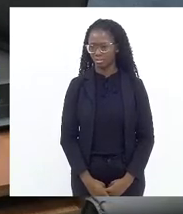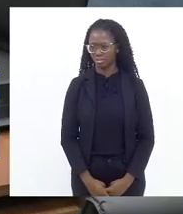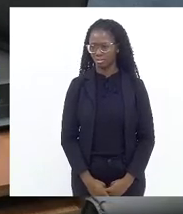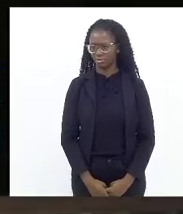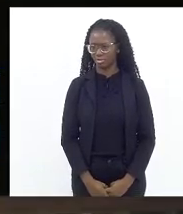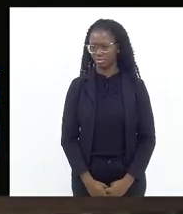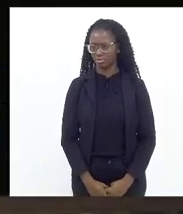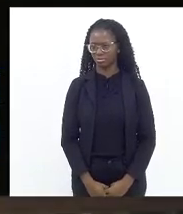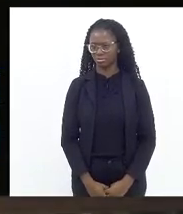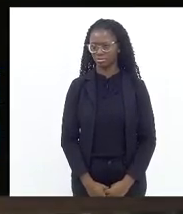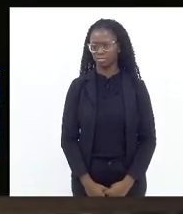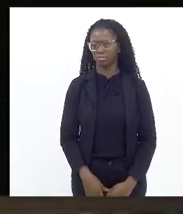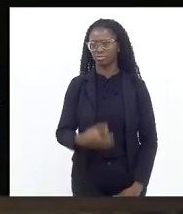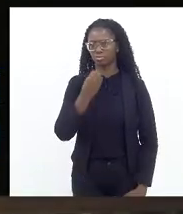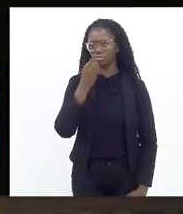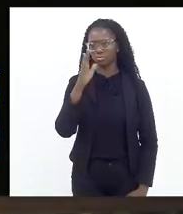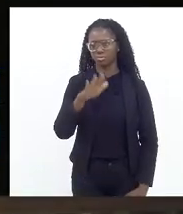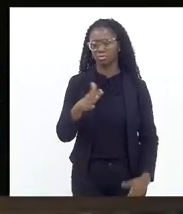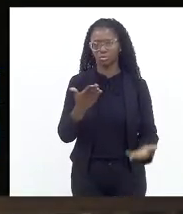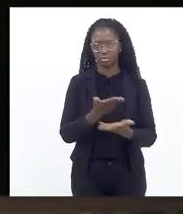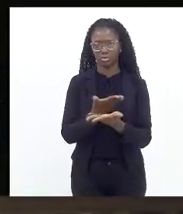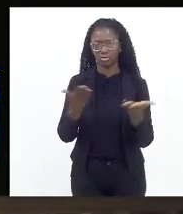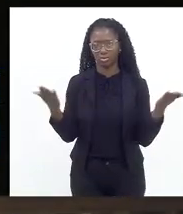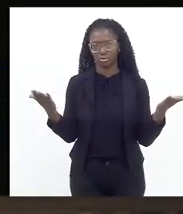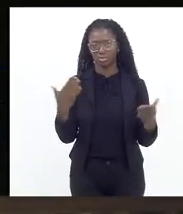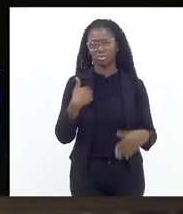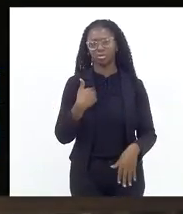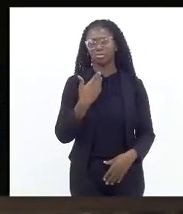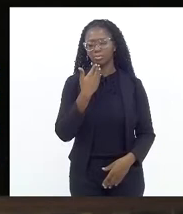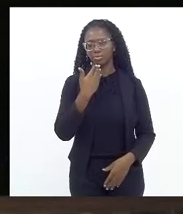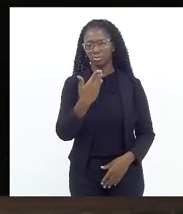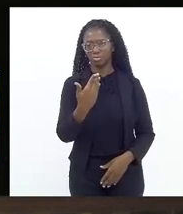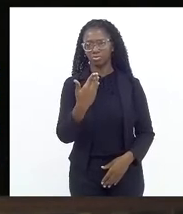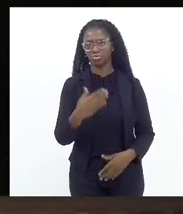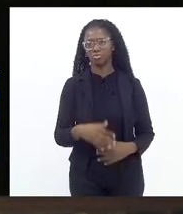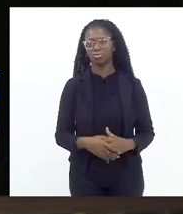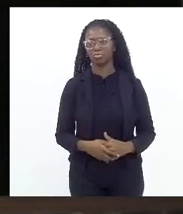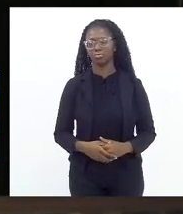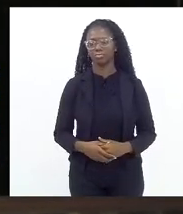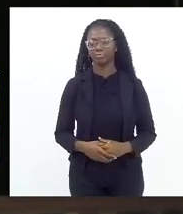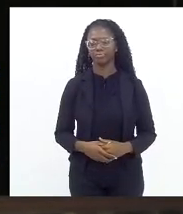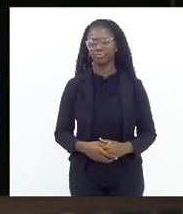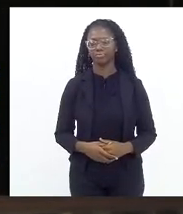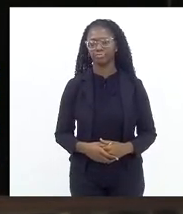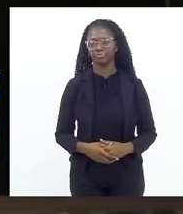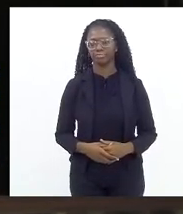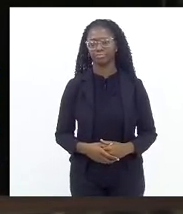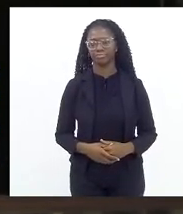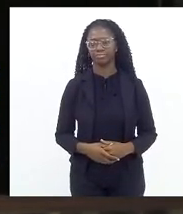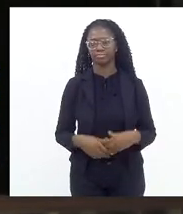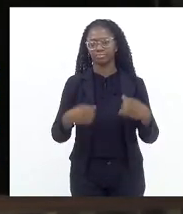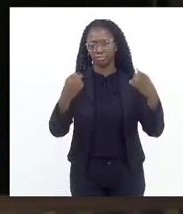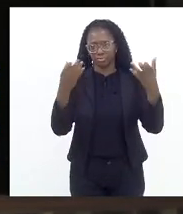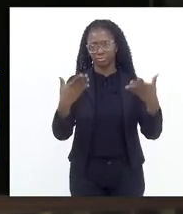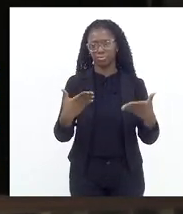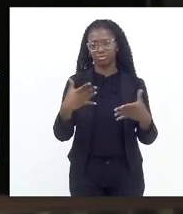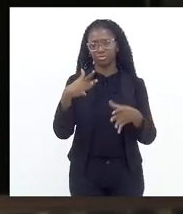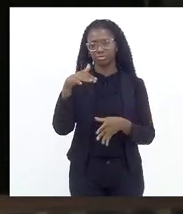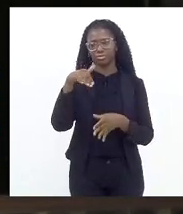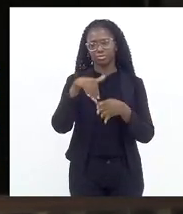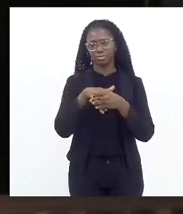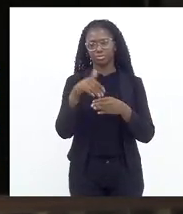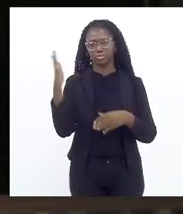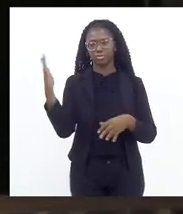Uma boa tarde a todos e a todas. Eu solicitei a declaração de voto para vir a